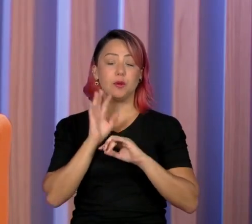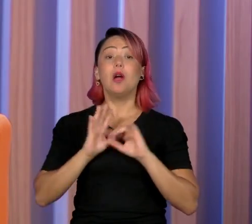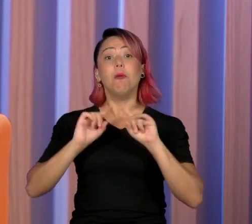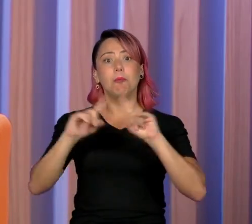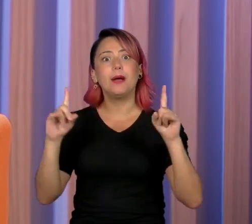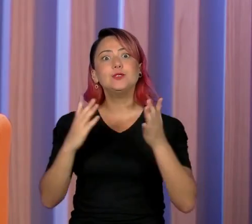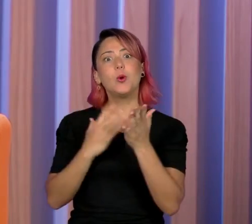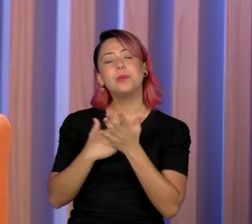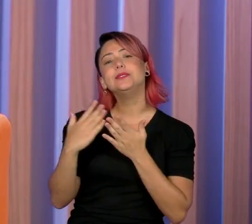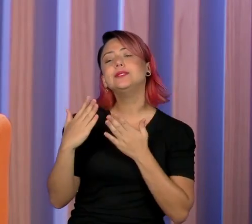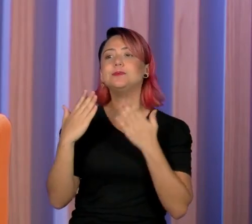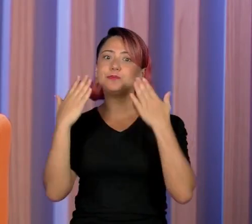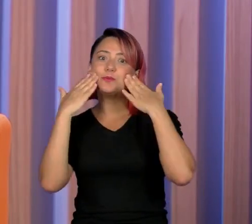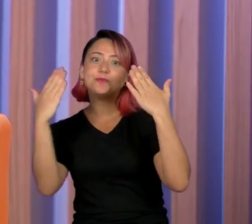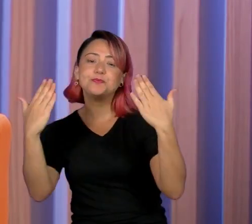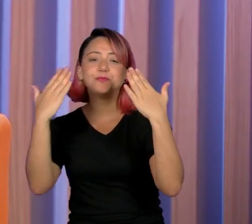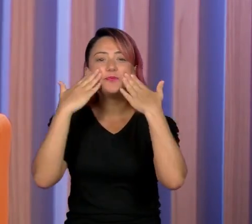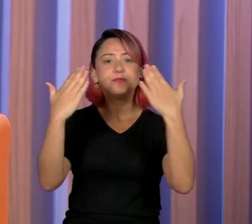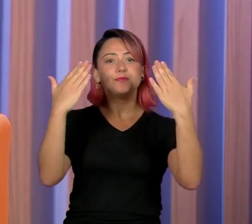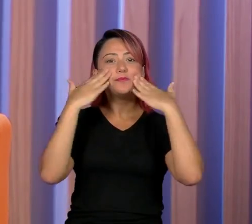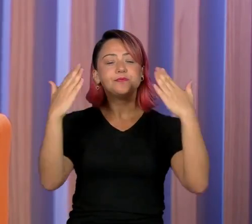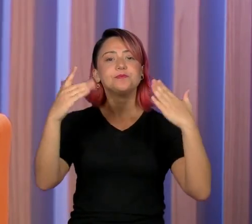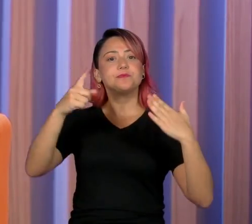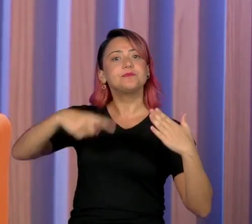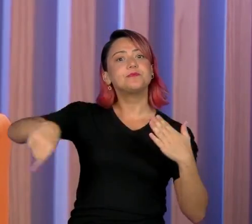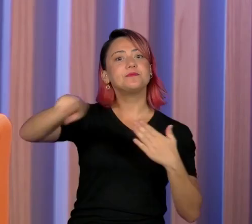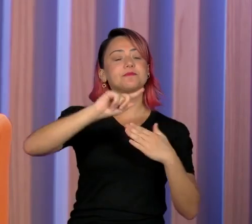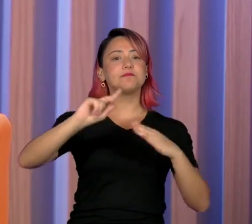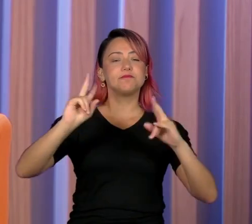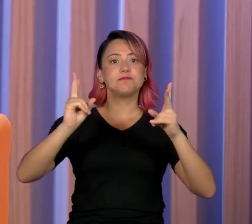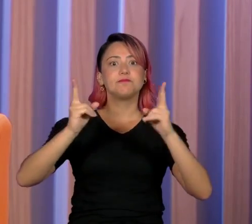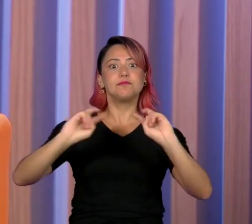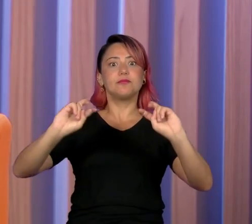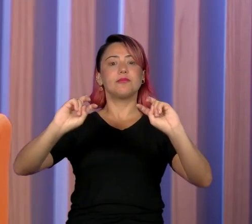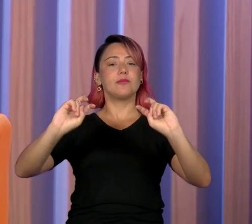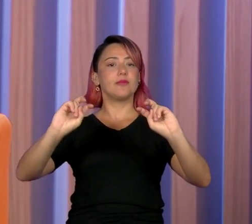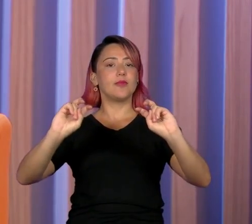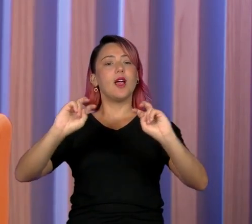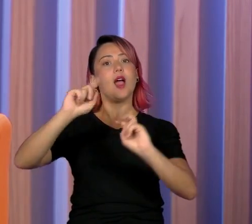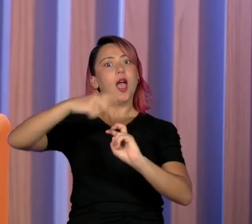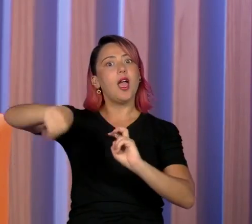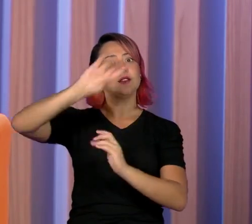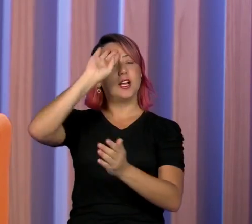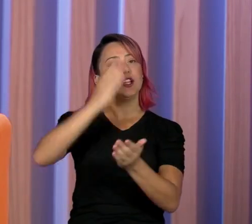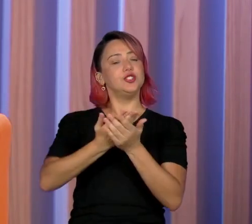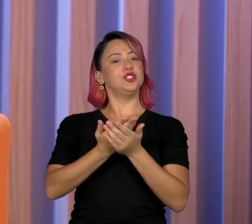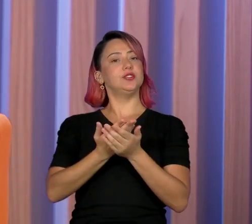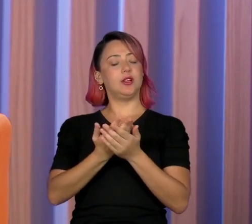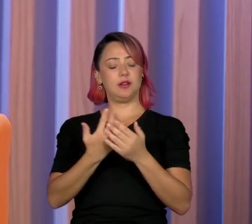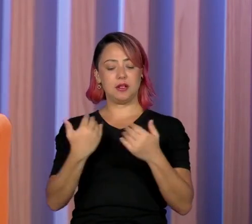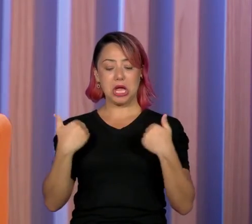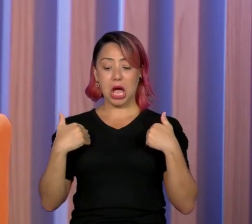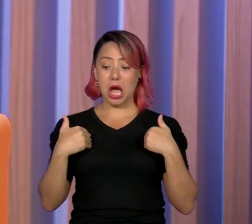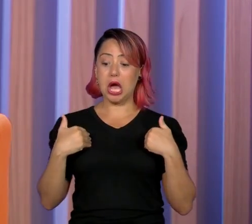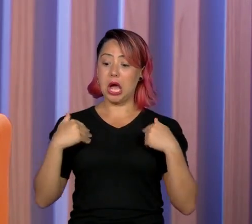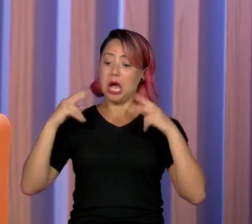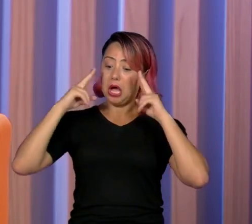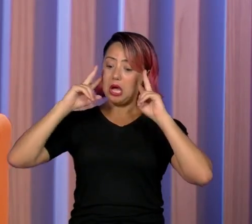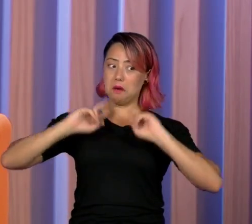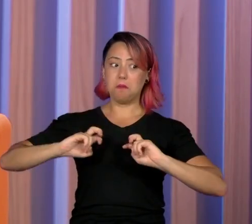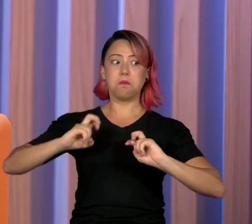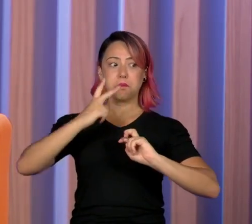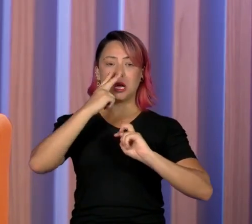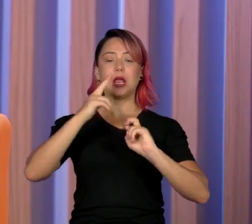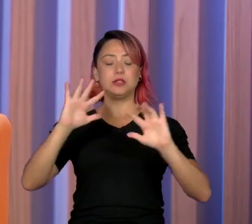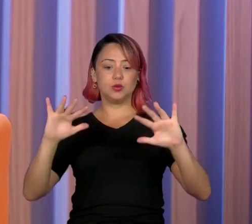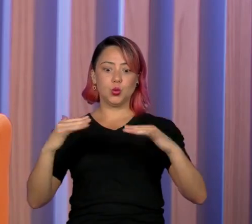mostrar para o mundo também o que a gente está fazendo, as pessoas também começam a acreditar naquele sonho, né? Teve uma amiga minha que disse isso,